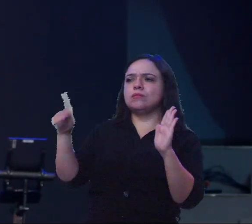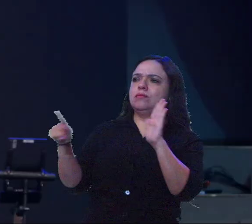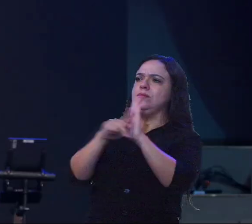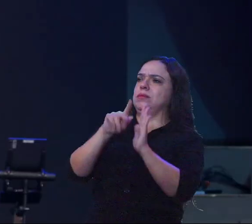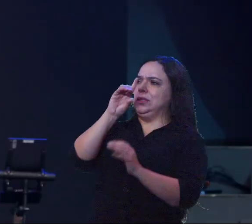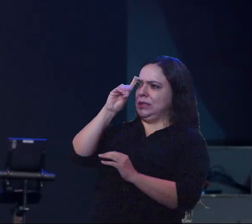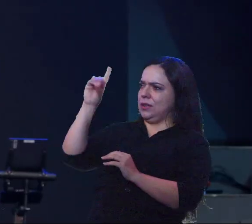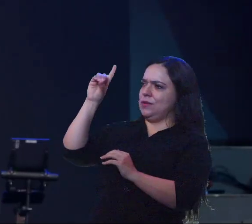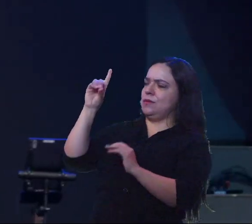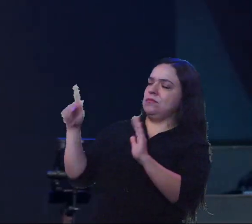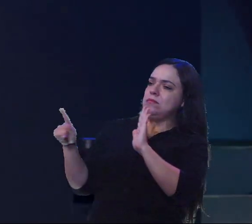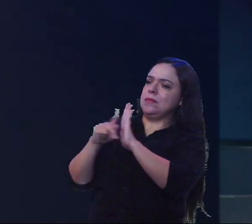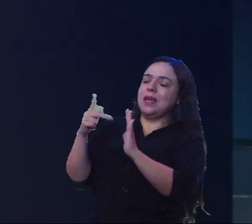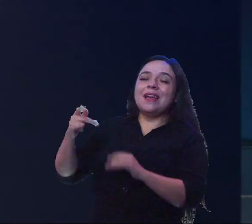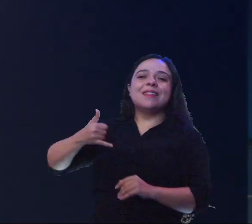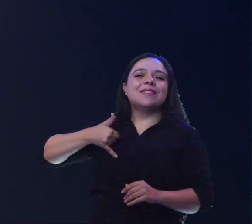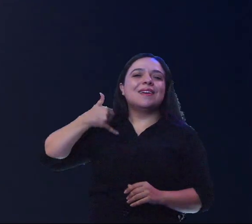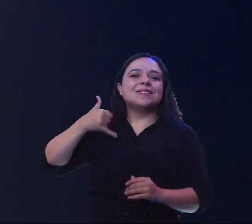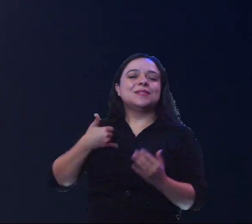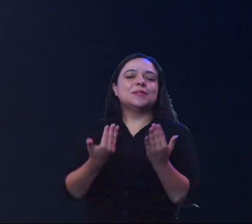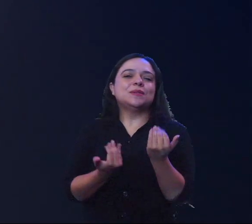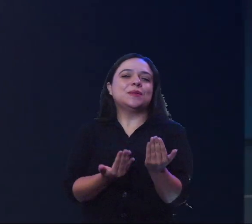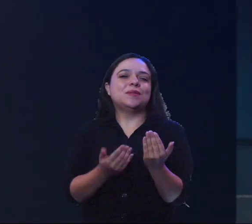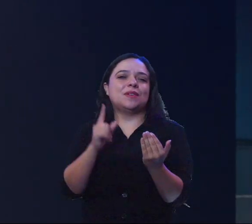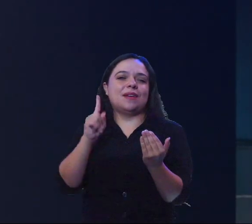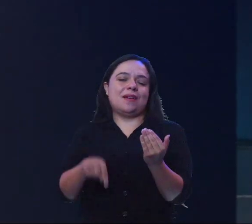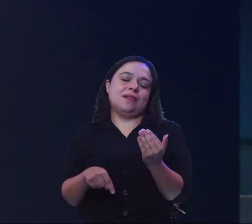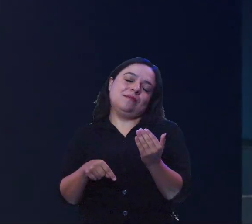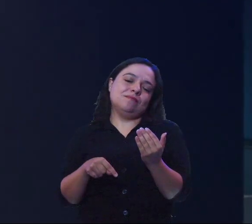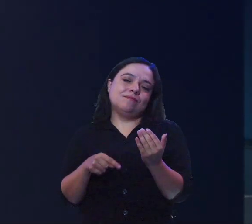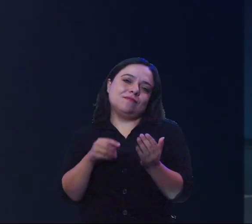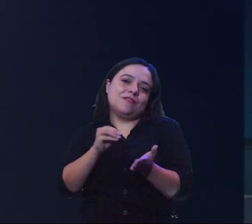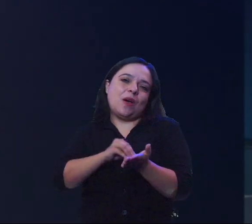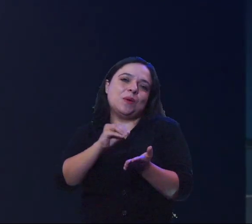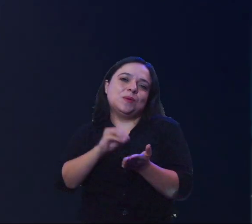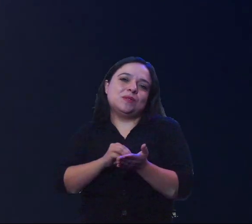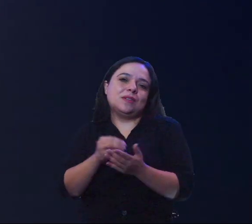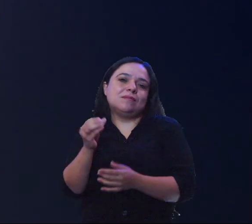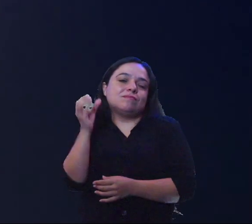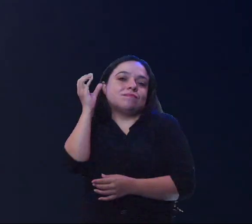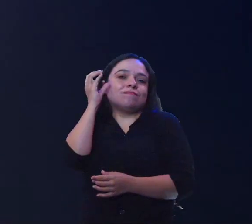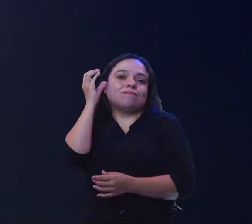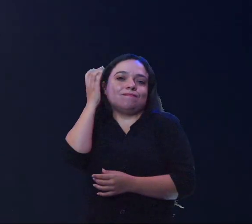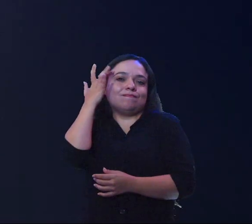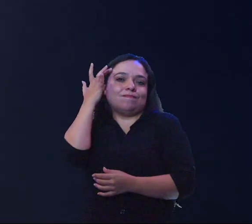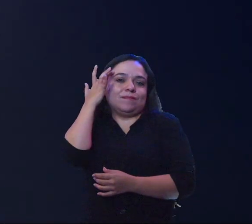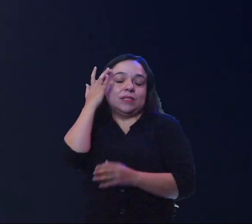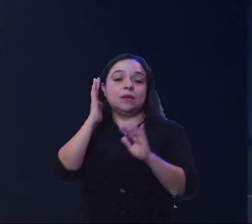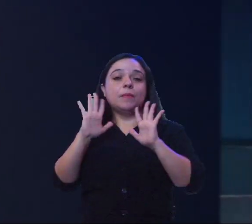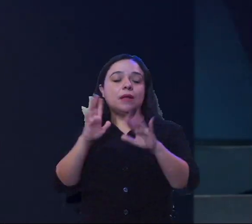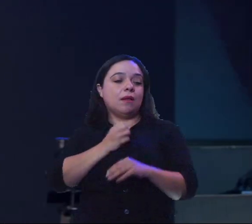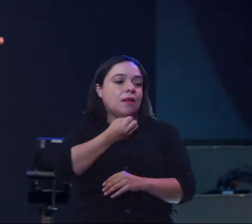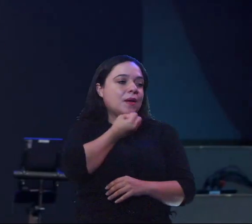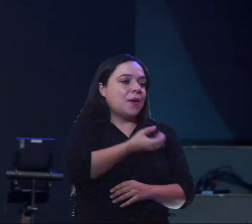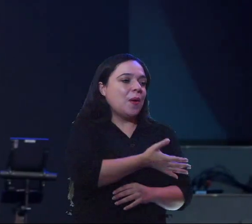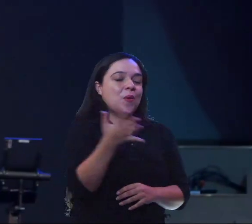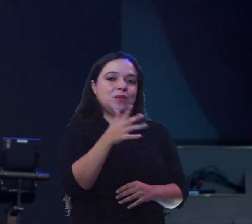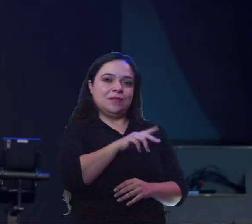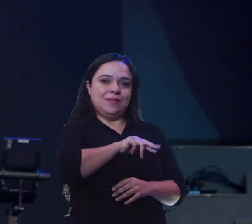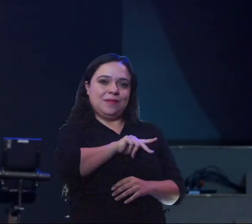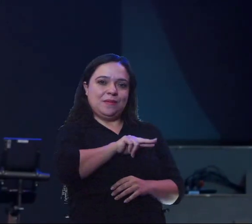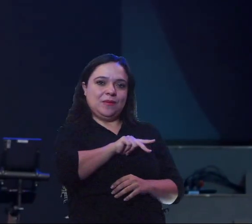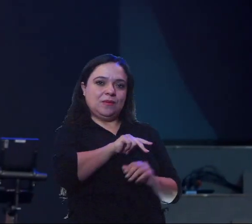e talvez até pela idade ainda, talvez por ser alguém um pouco imaturo, ele revela os seus próprios sonhos ali para os seus